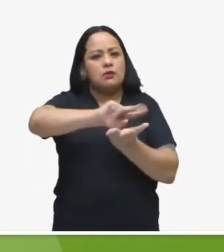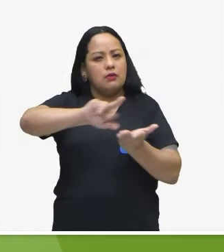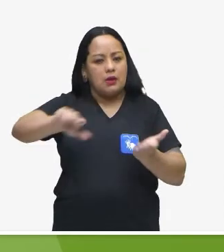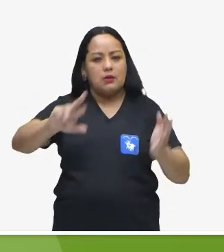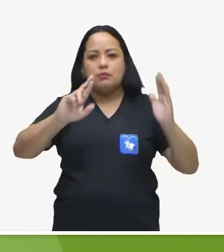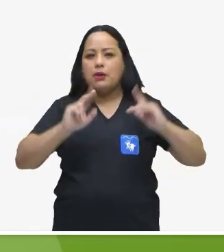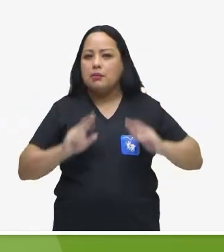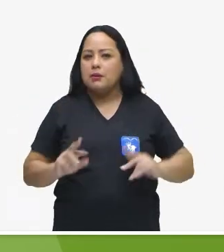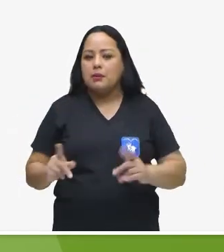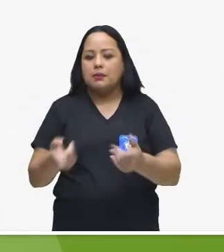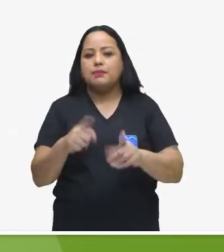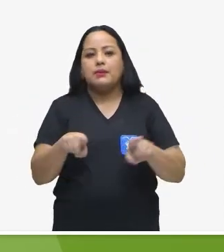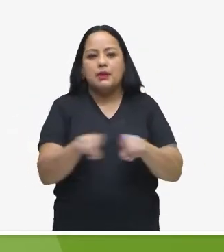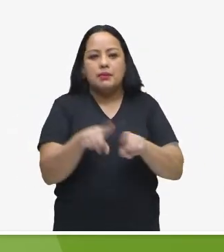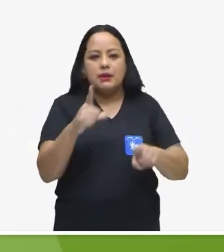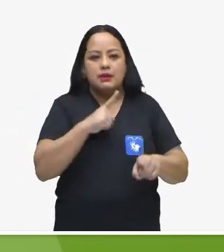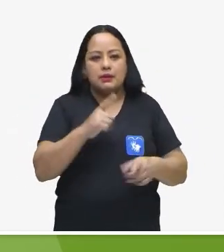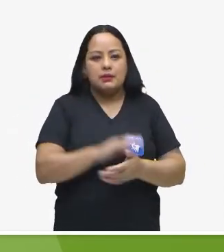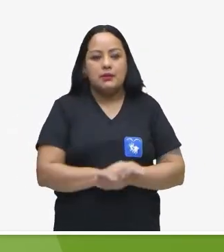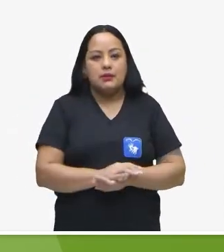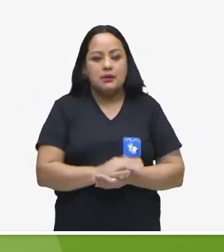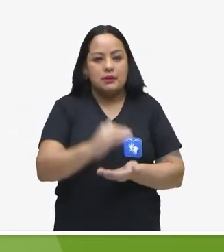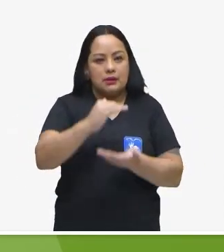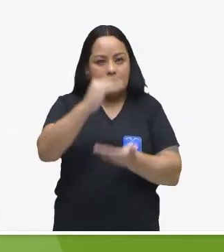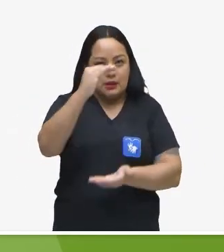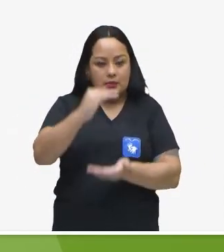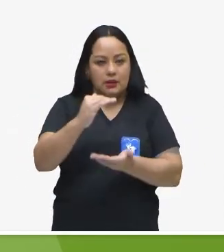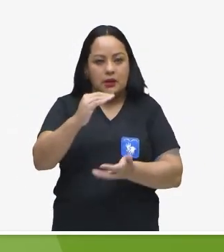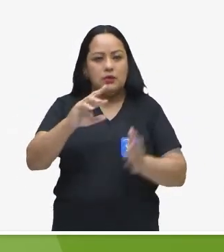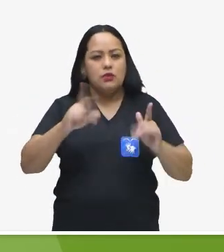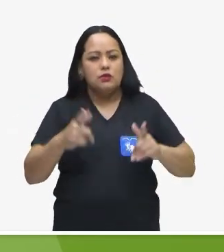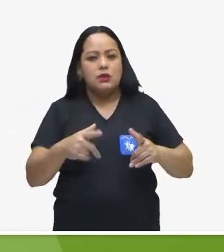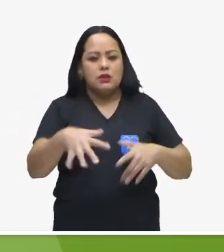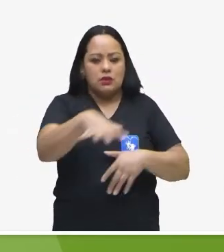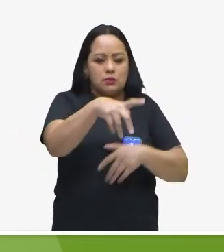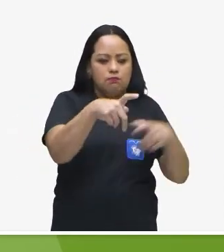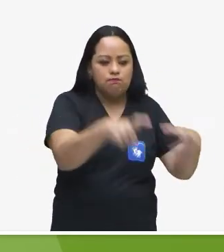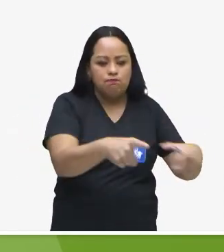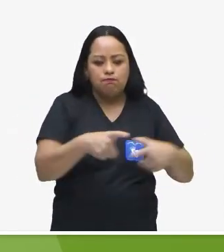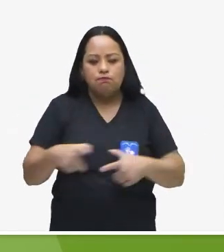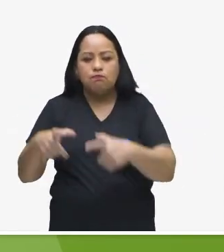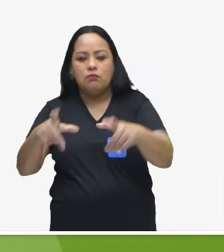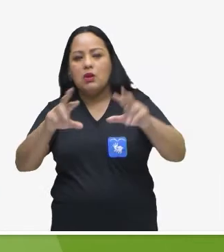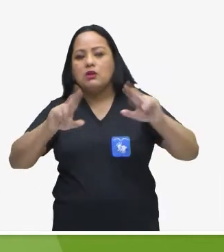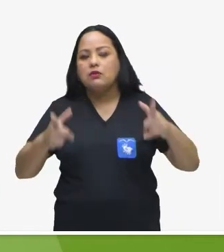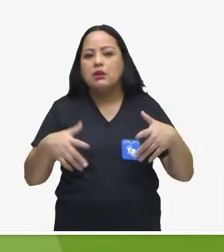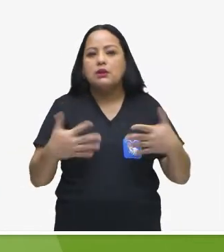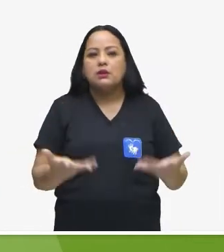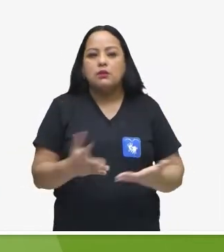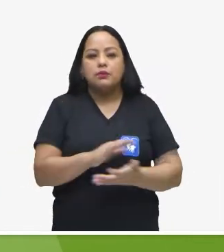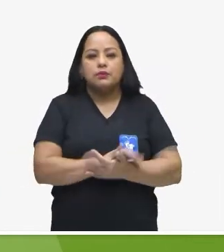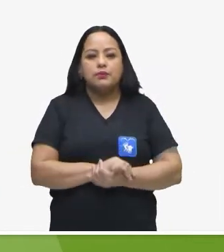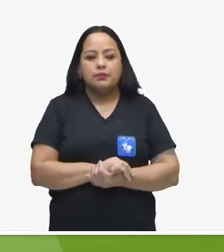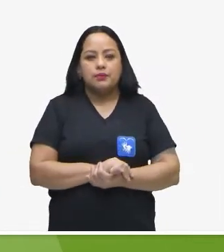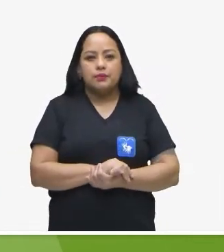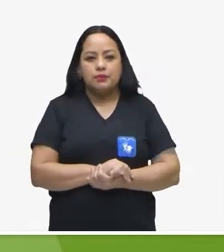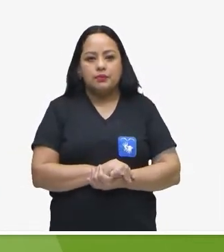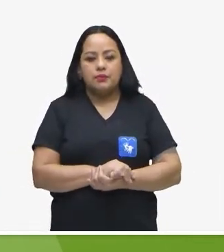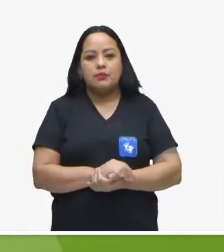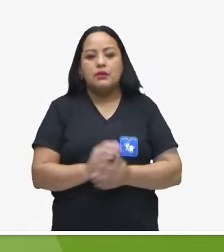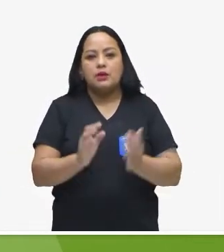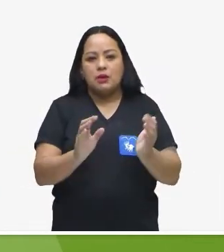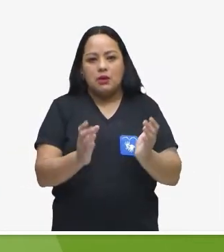né? Tem de muitos tamanhos, eles vivem de diferentes formas, em diferentes ambientes. Então, o reino dos seres vivos,